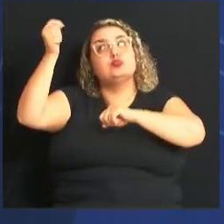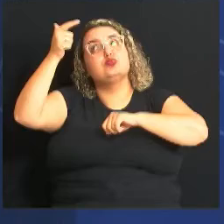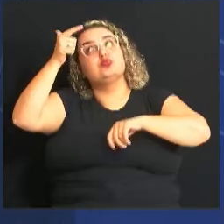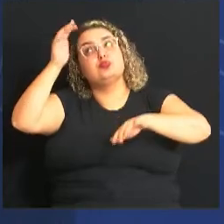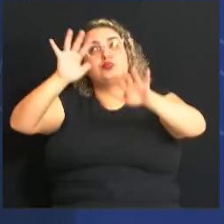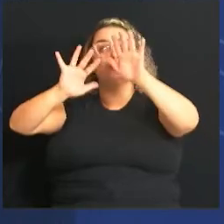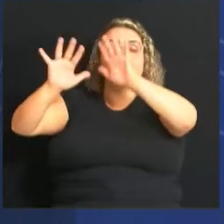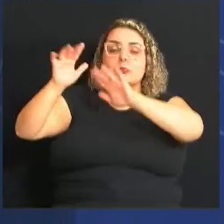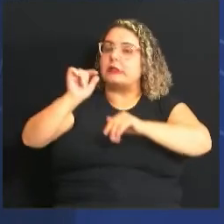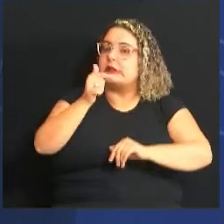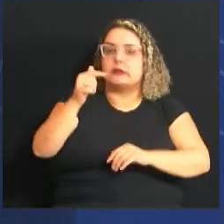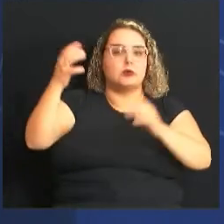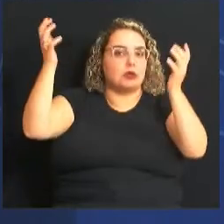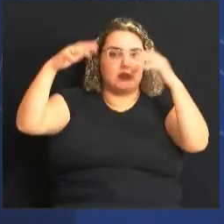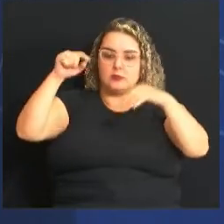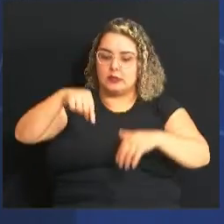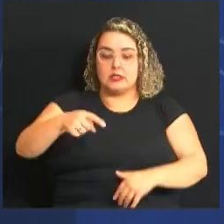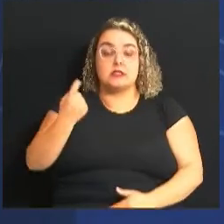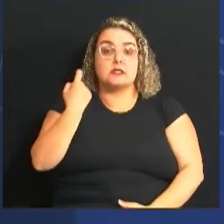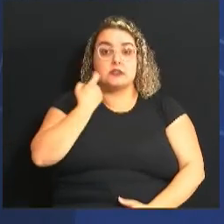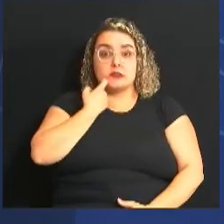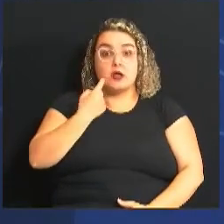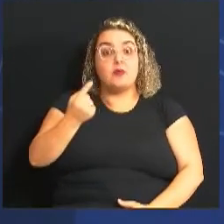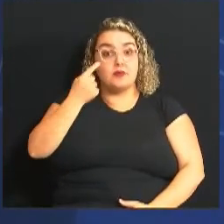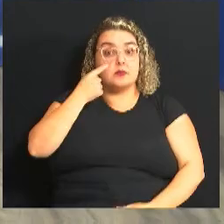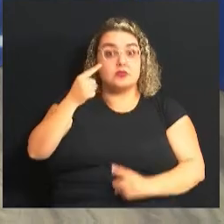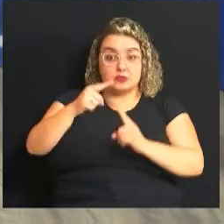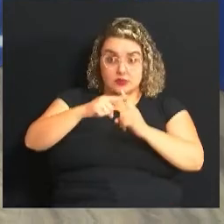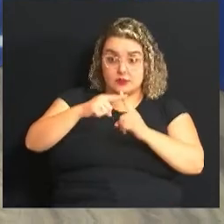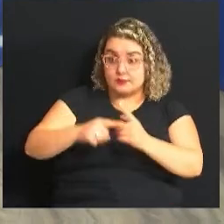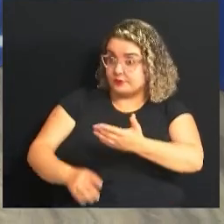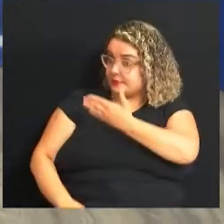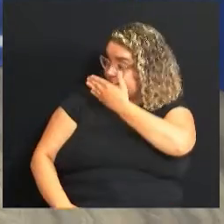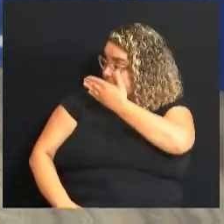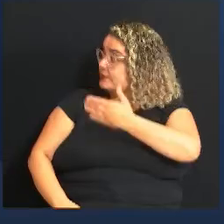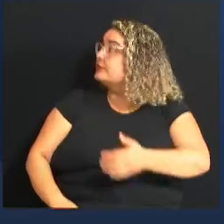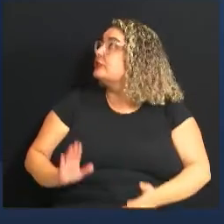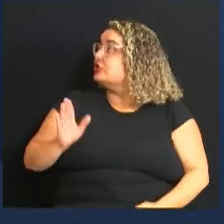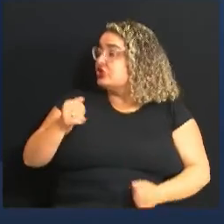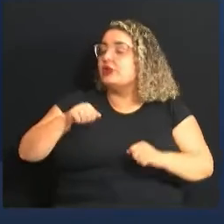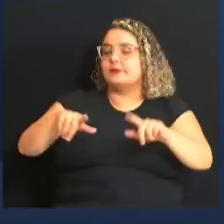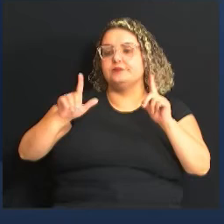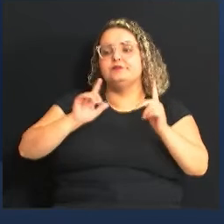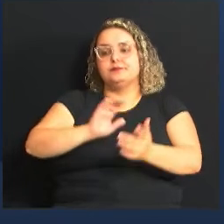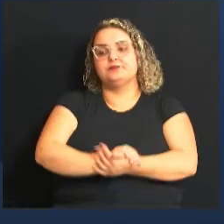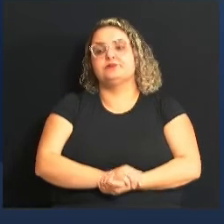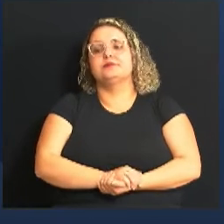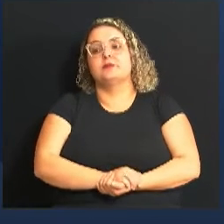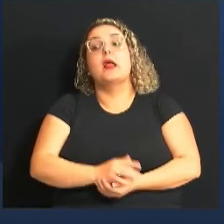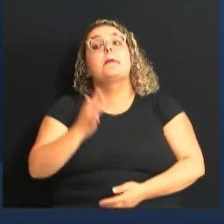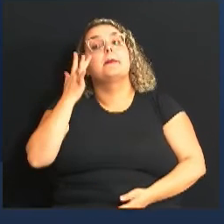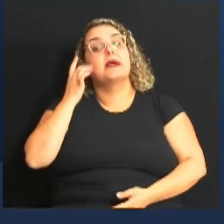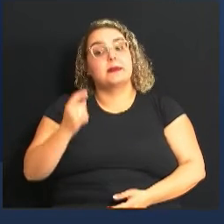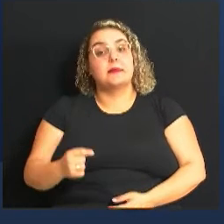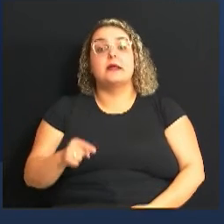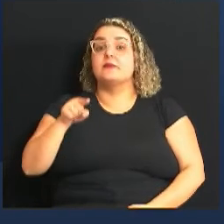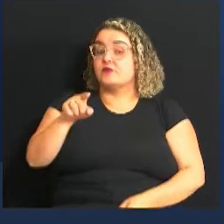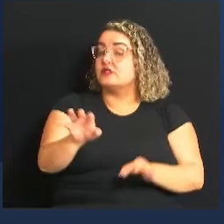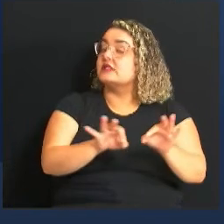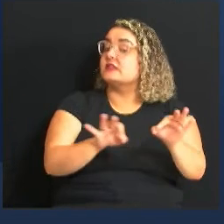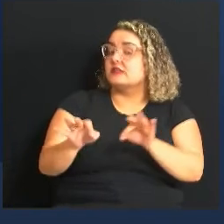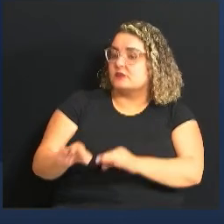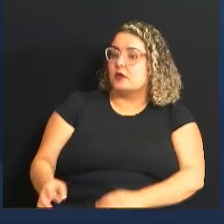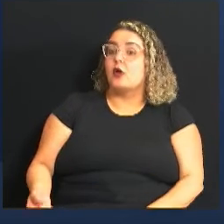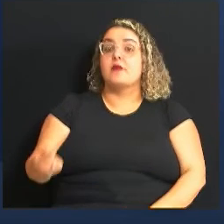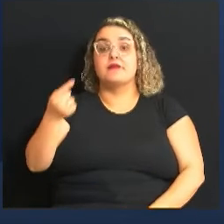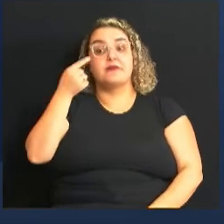previsão de chuva para esta sexta-feira. Vamos às temperaturas então? Elas já estão aqui na minha tela, então para amanhã, para você se programar, olha